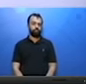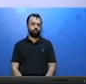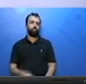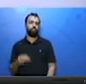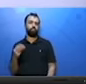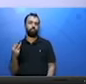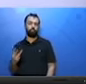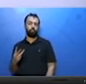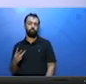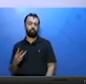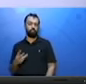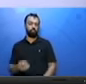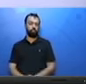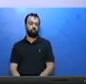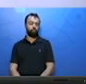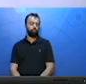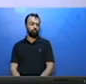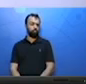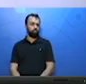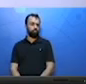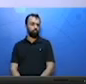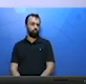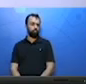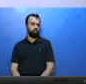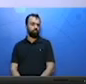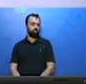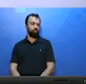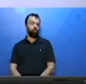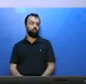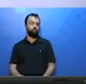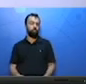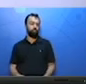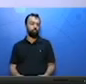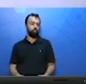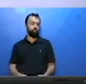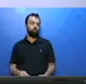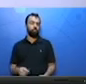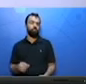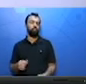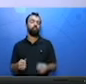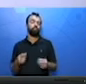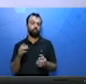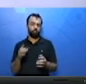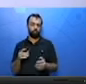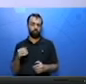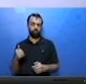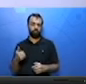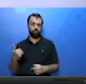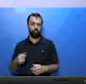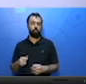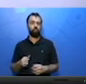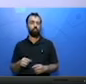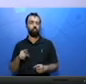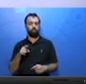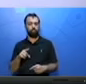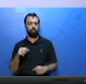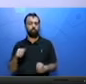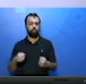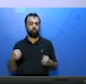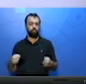3. Para resolver o problema proposto, é preciso determinar as medidas dos 4 lados do